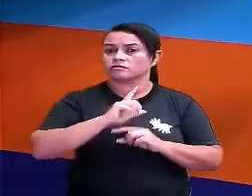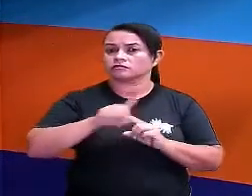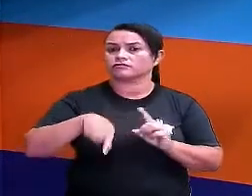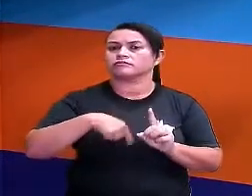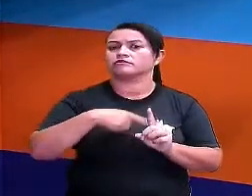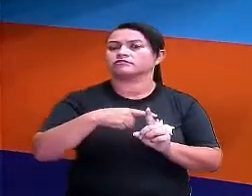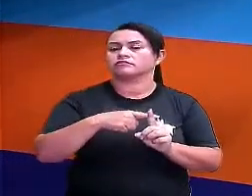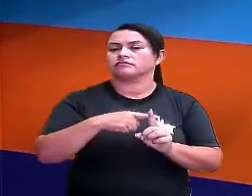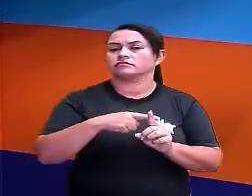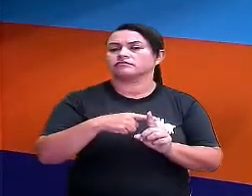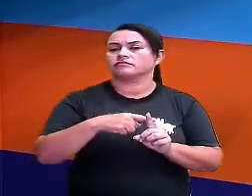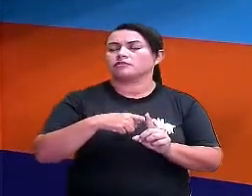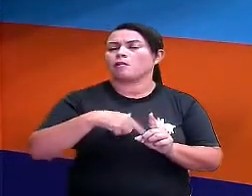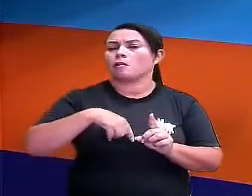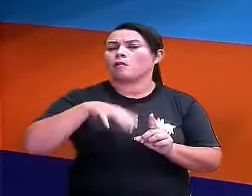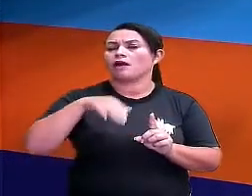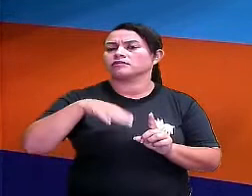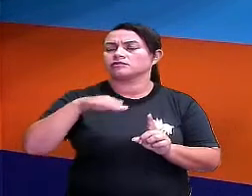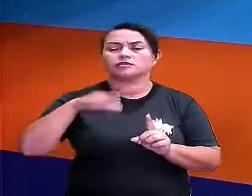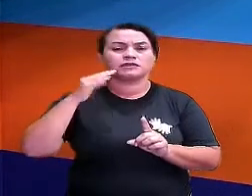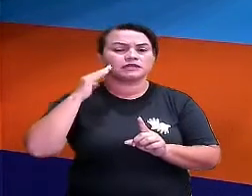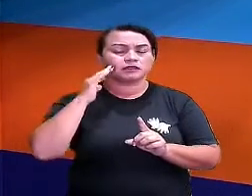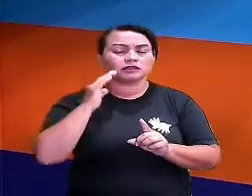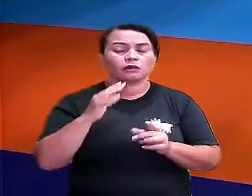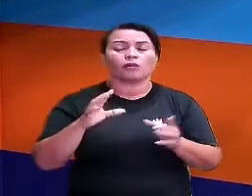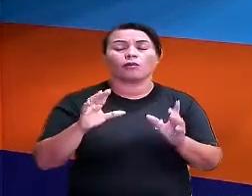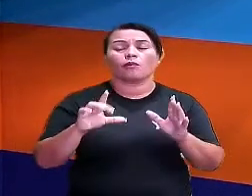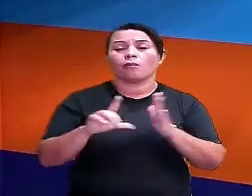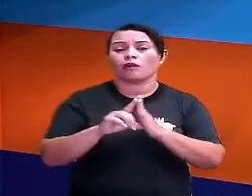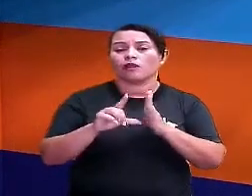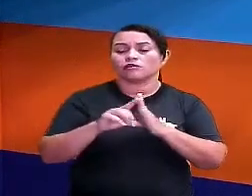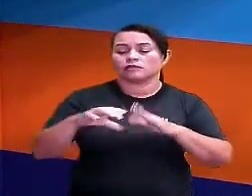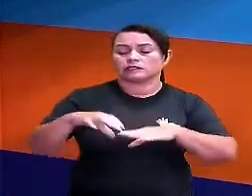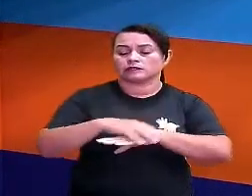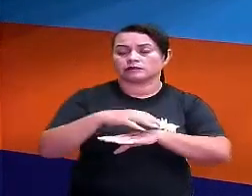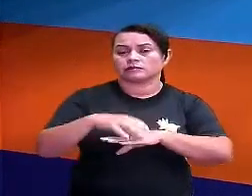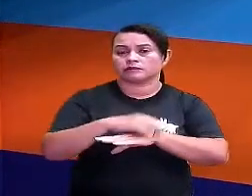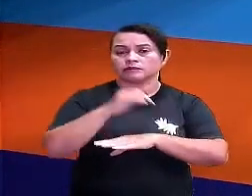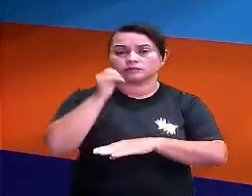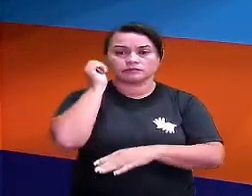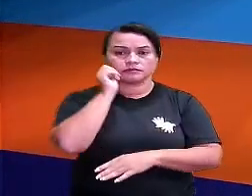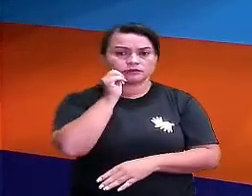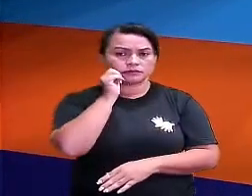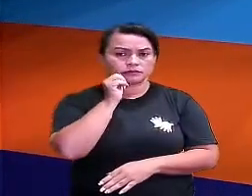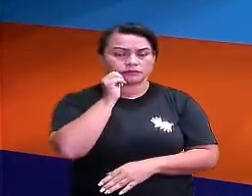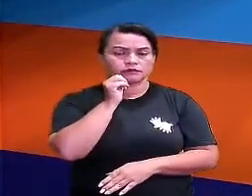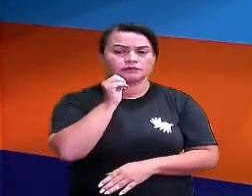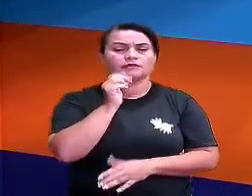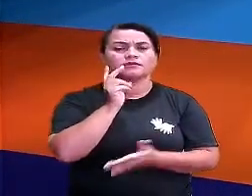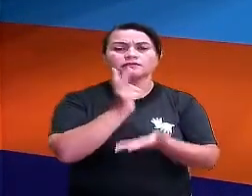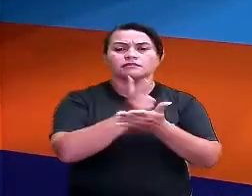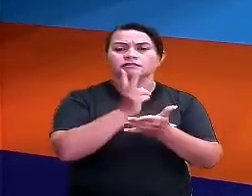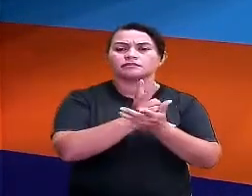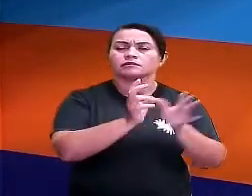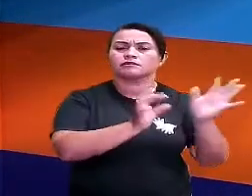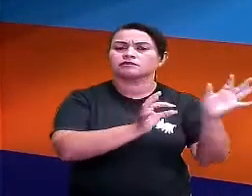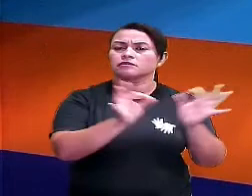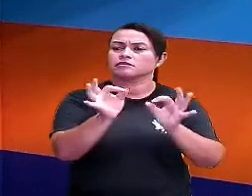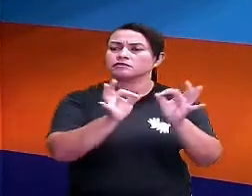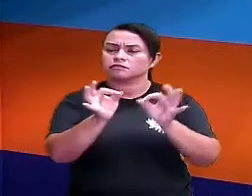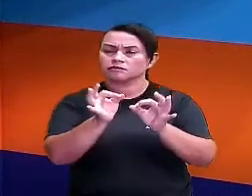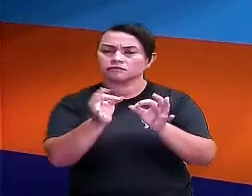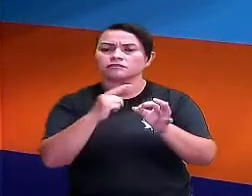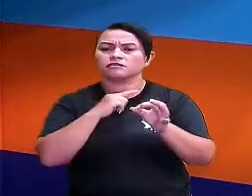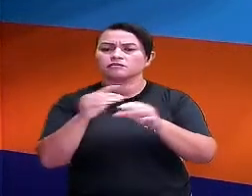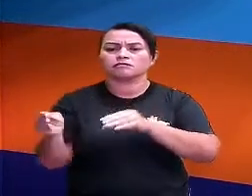frequência absoluta. Em uma loja de calçados femininos, o estoque é reposto mensalmente. Para entender melhor